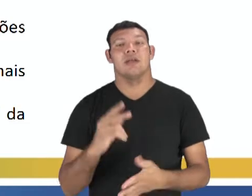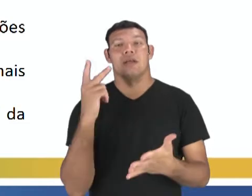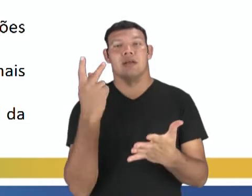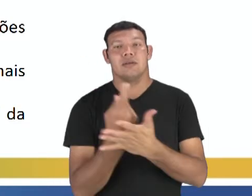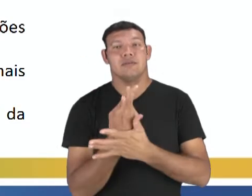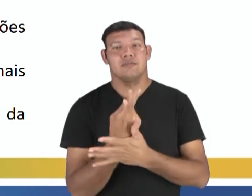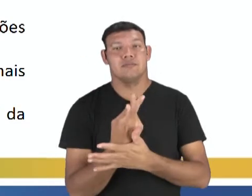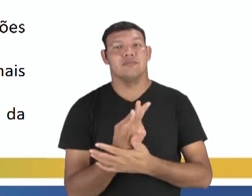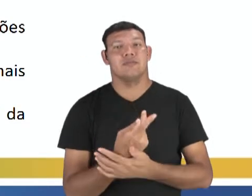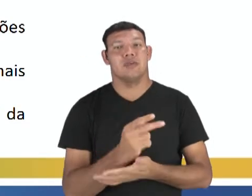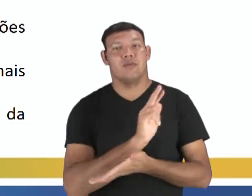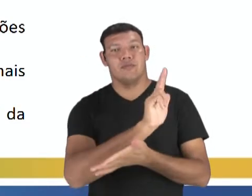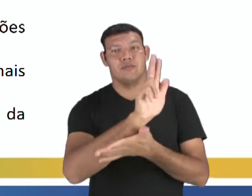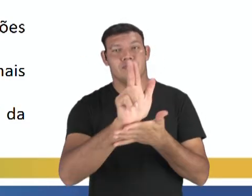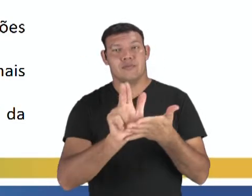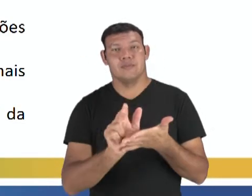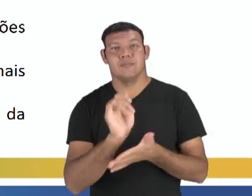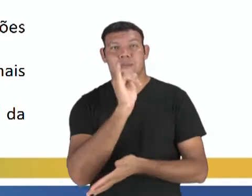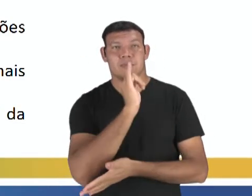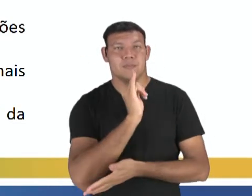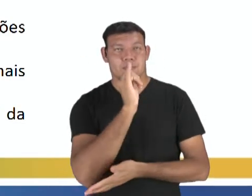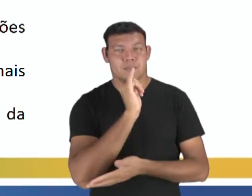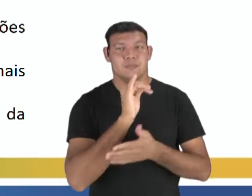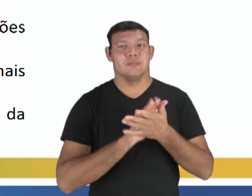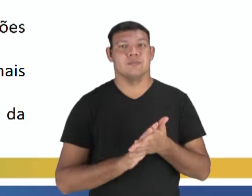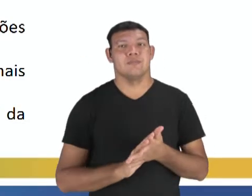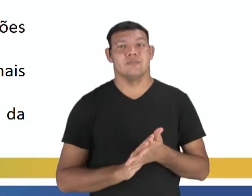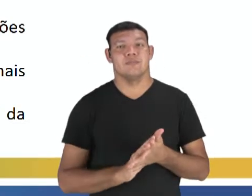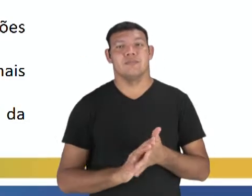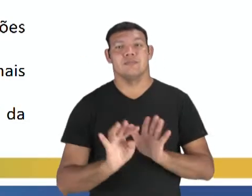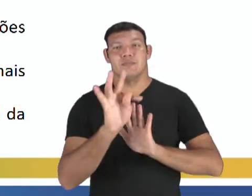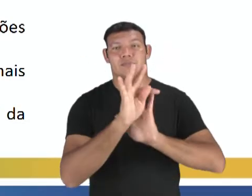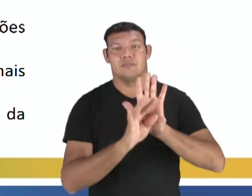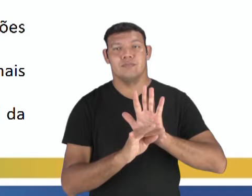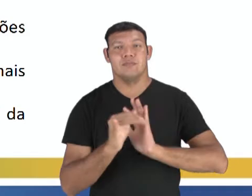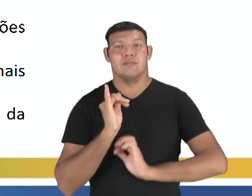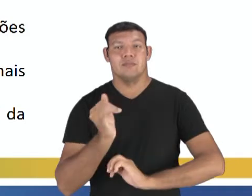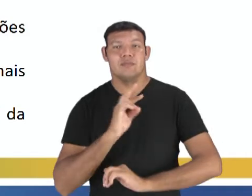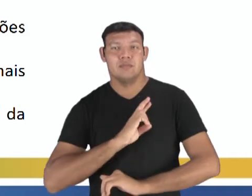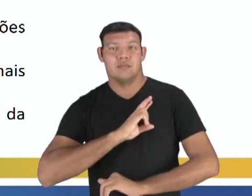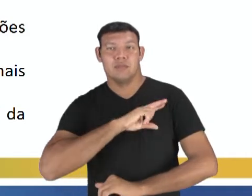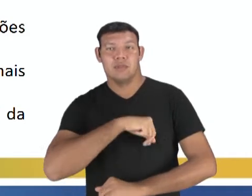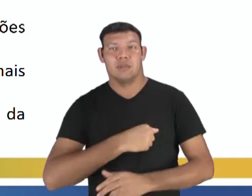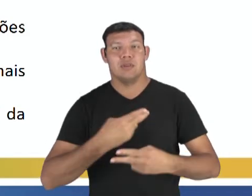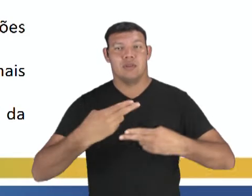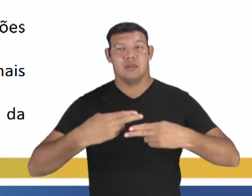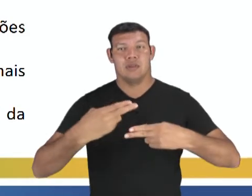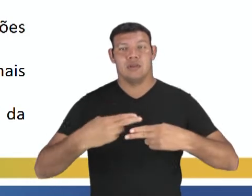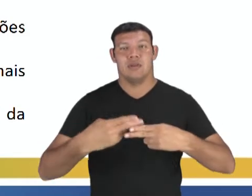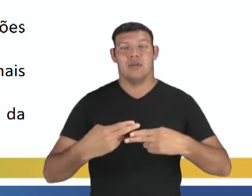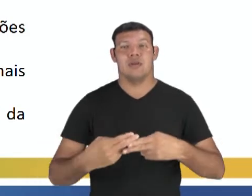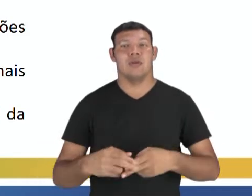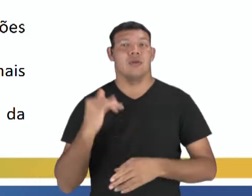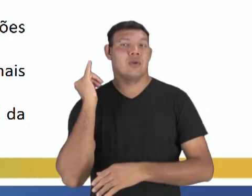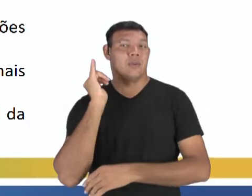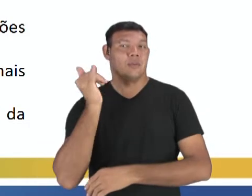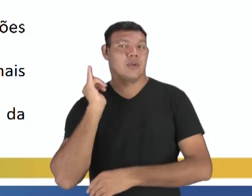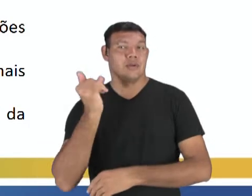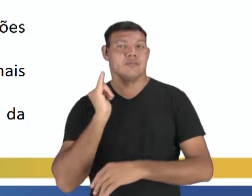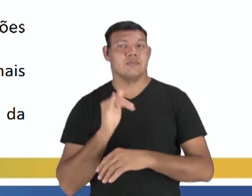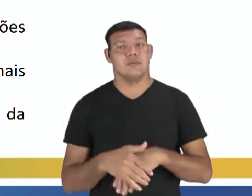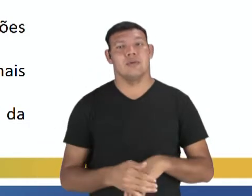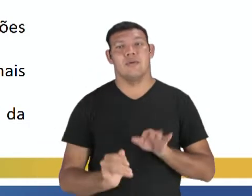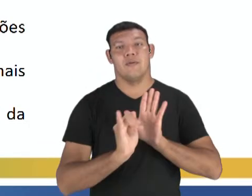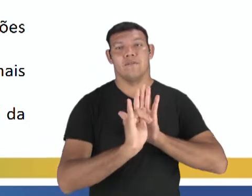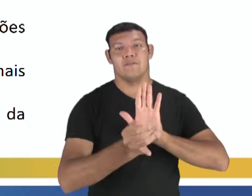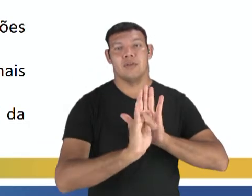fatos e acontecimentos. Alguns exemplos de textos narrativos são romance, novela, conto, crônica e